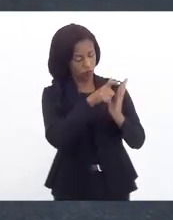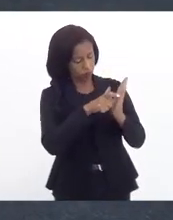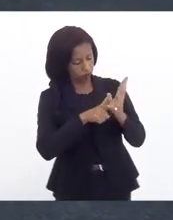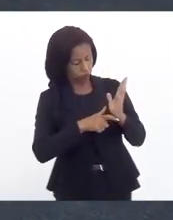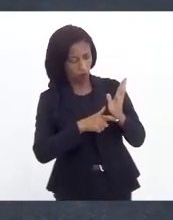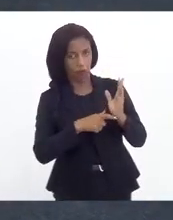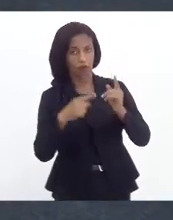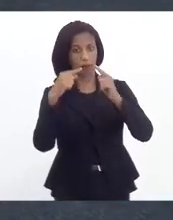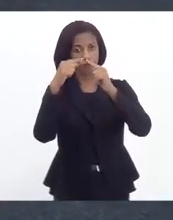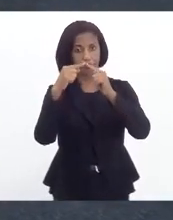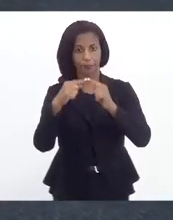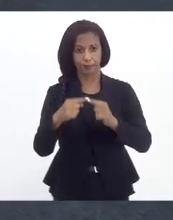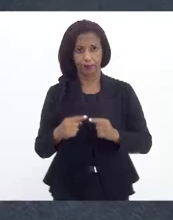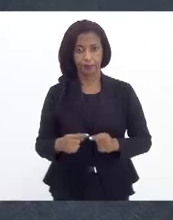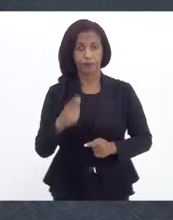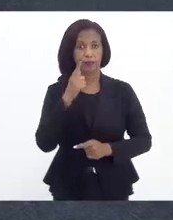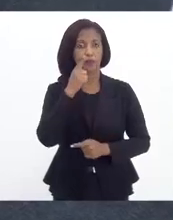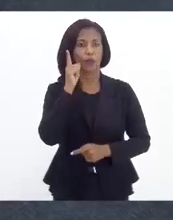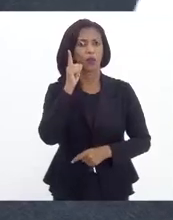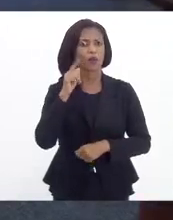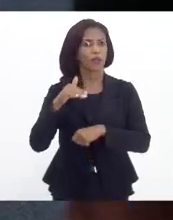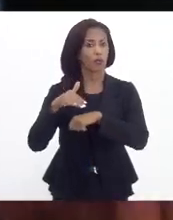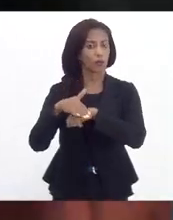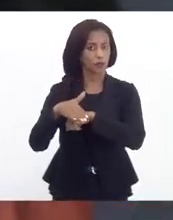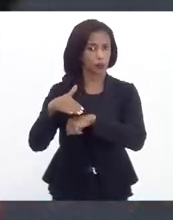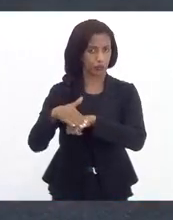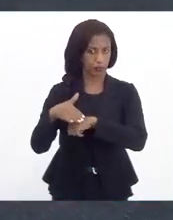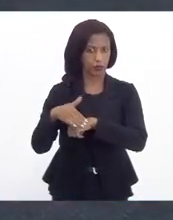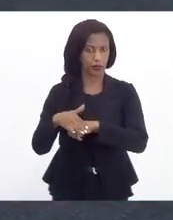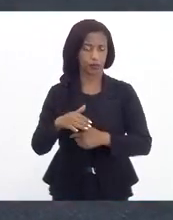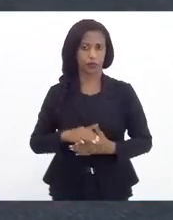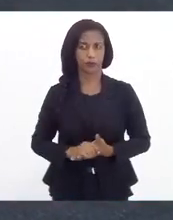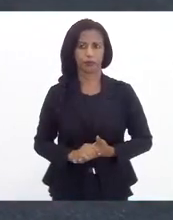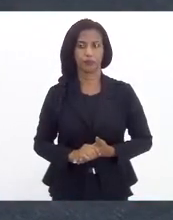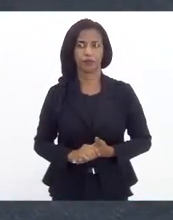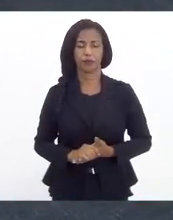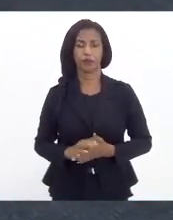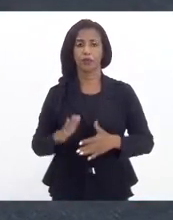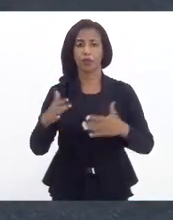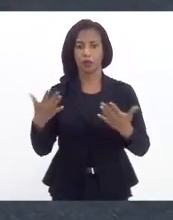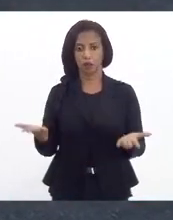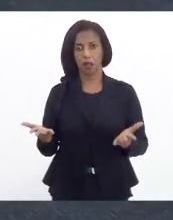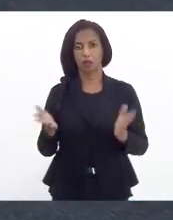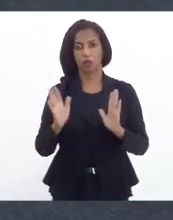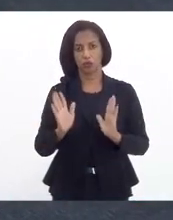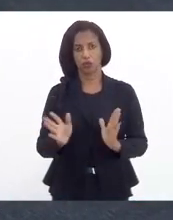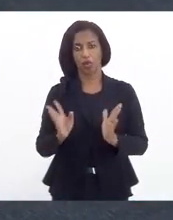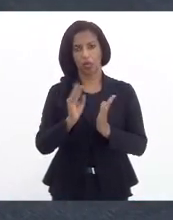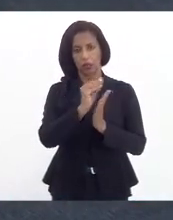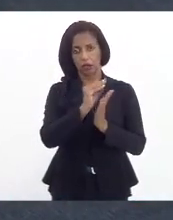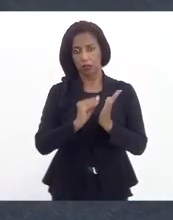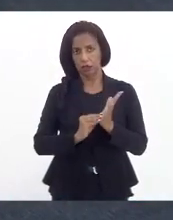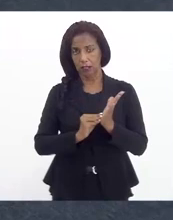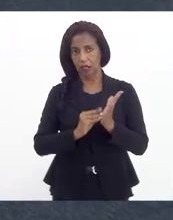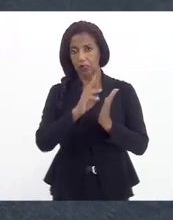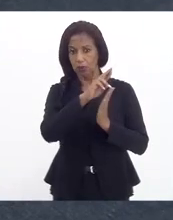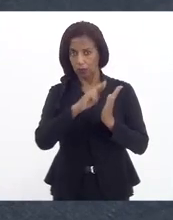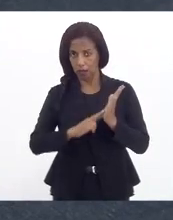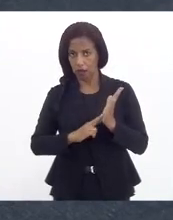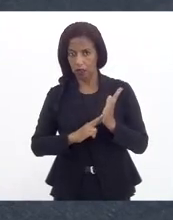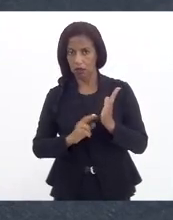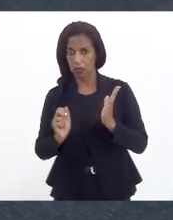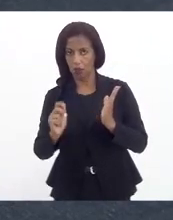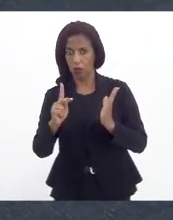acordada ontem à noite. Então, já está na sua redação.